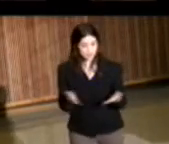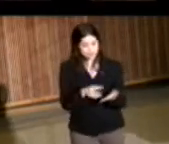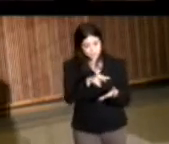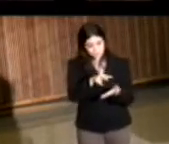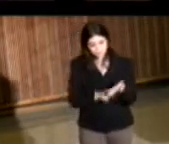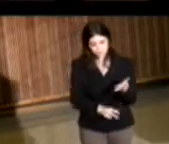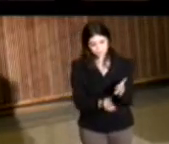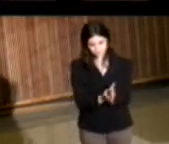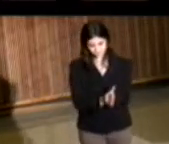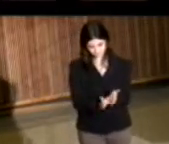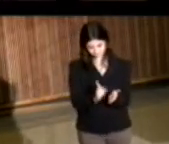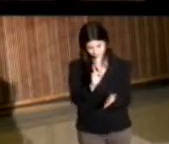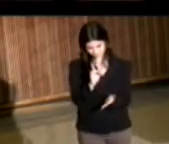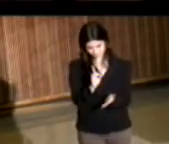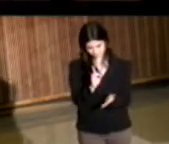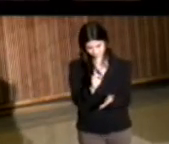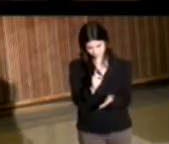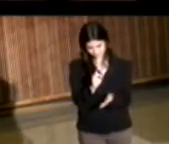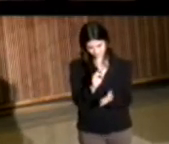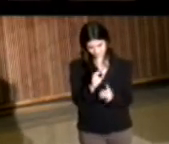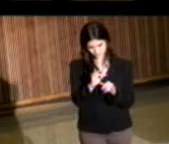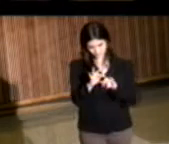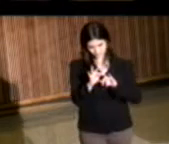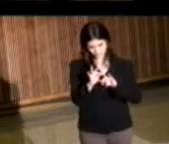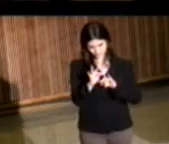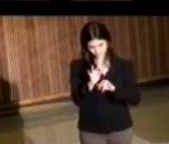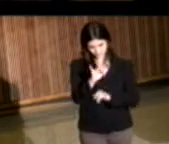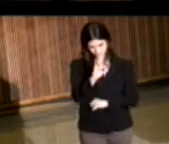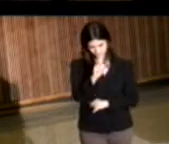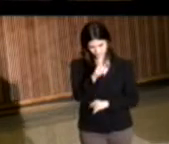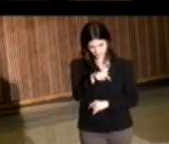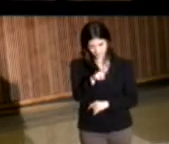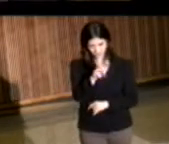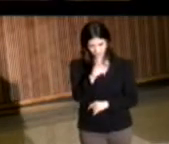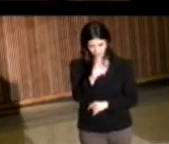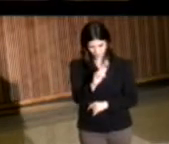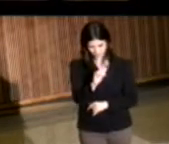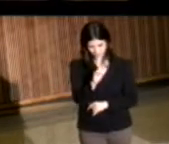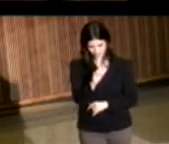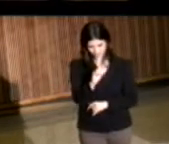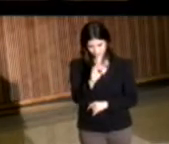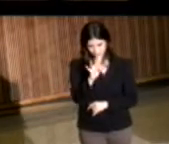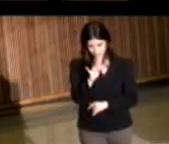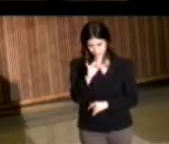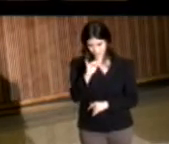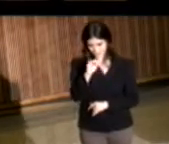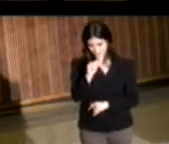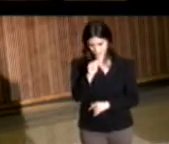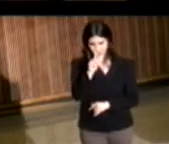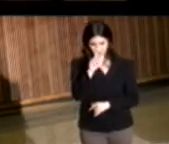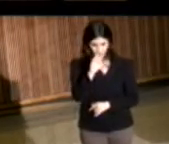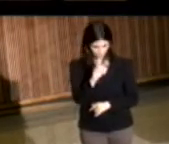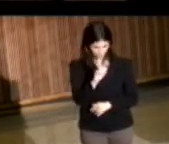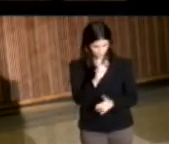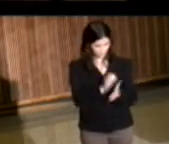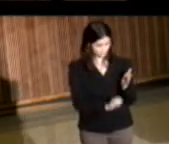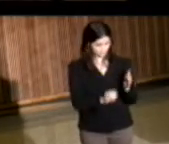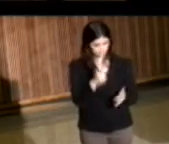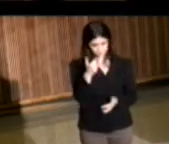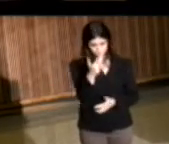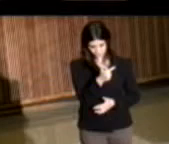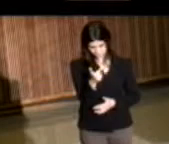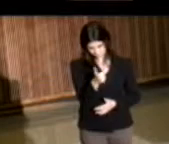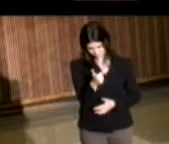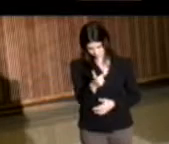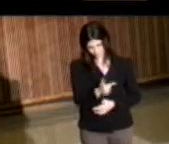tá? Versículos de 1 a 13, a gente começou a estudar esse texto hoje pela manhã. O tema da